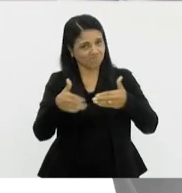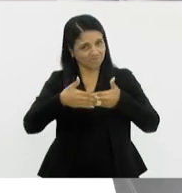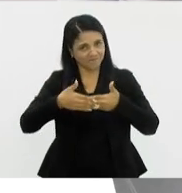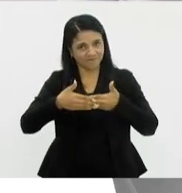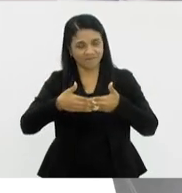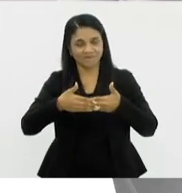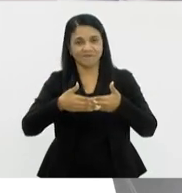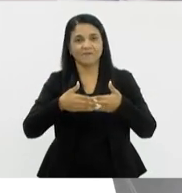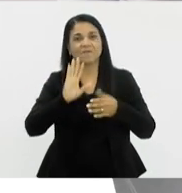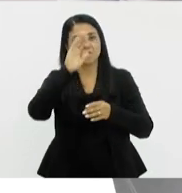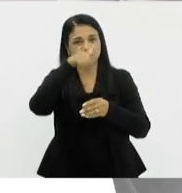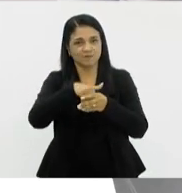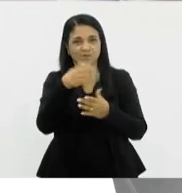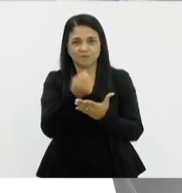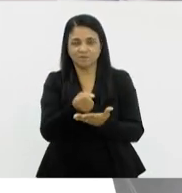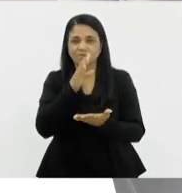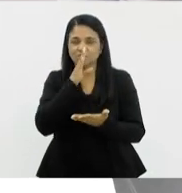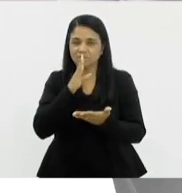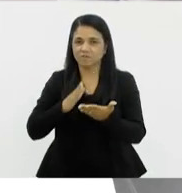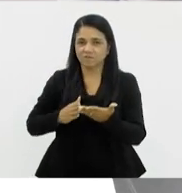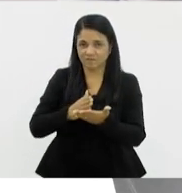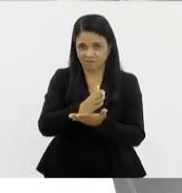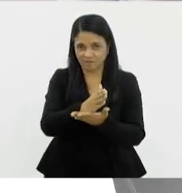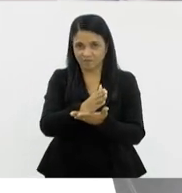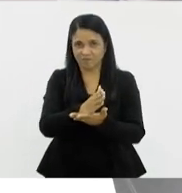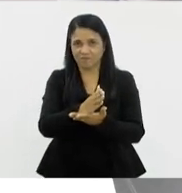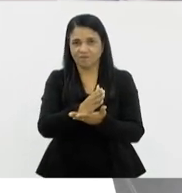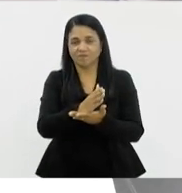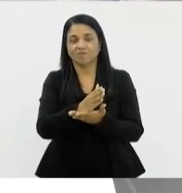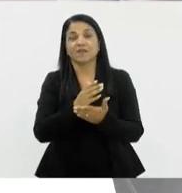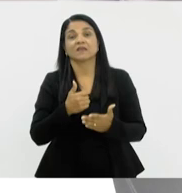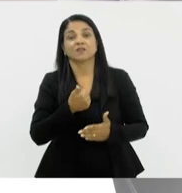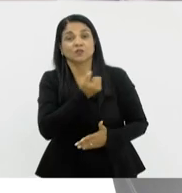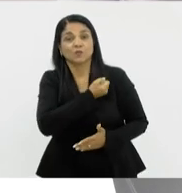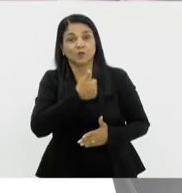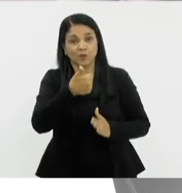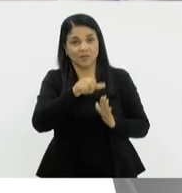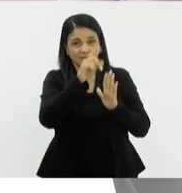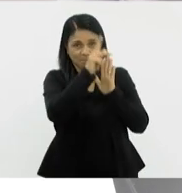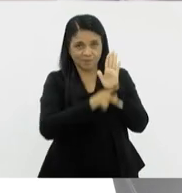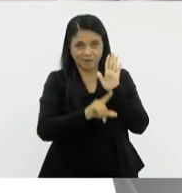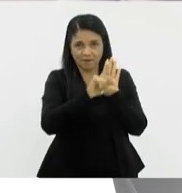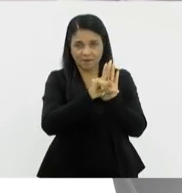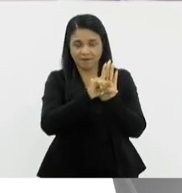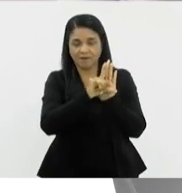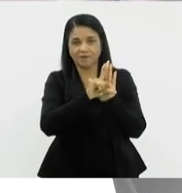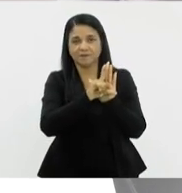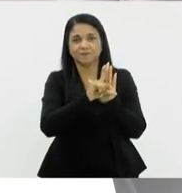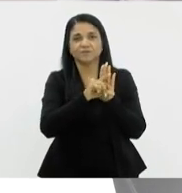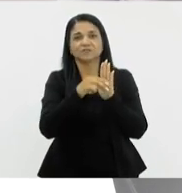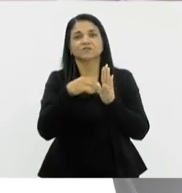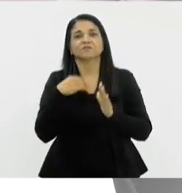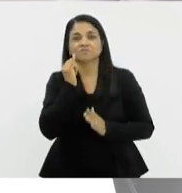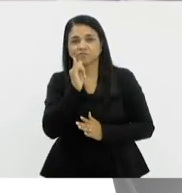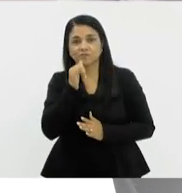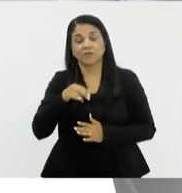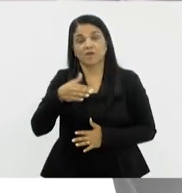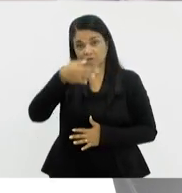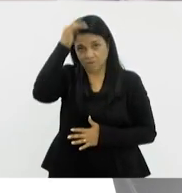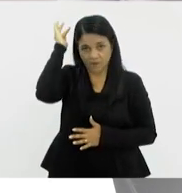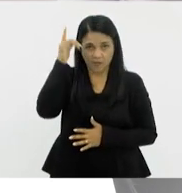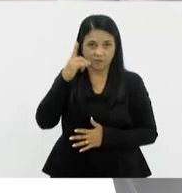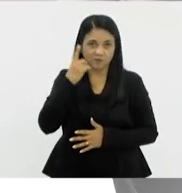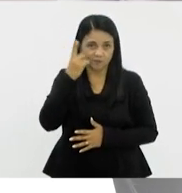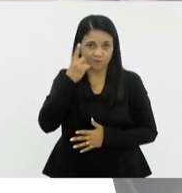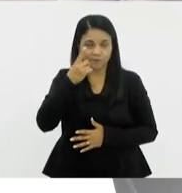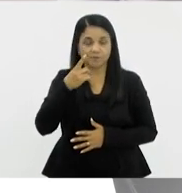a discussão. Em votação, senhores que aprovam, permaneçam como estão, aprovado. 15 da pauta. Projetos de relatoria, deputado Fred Pacheco. Projeto